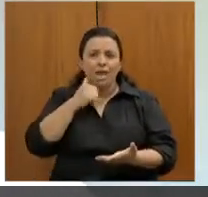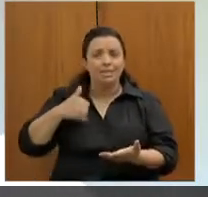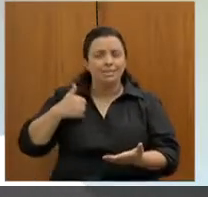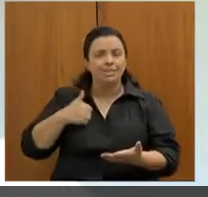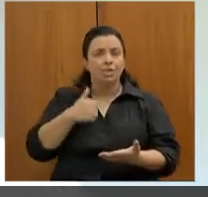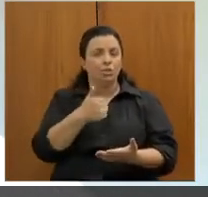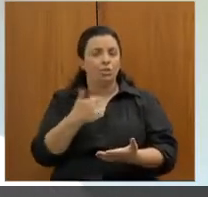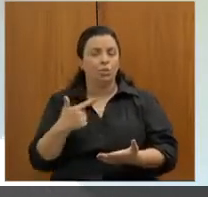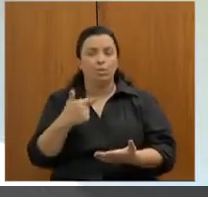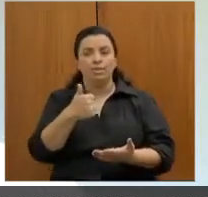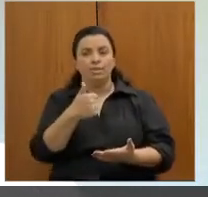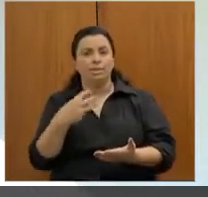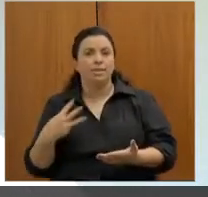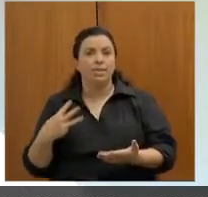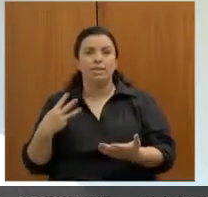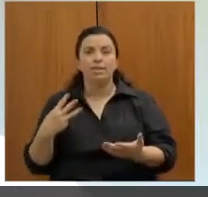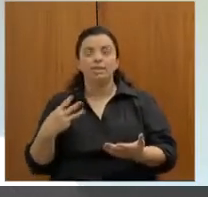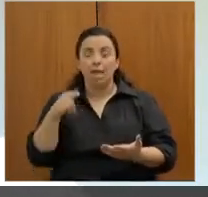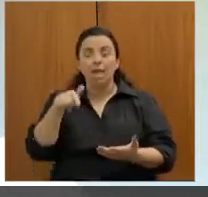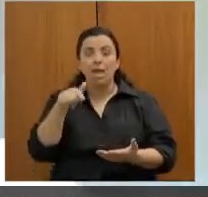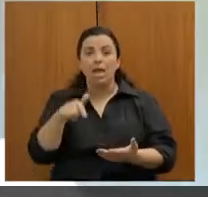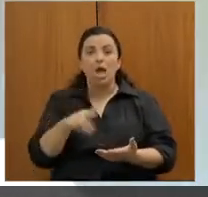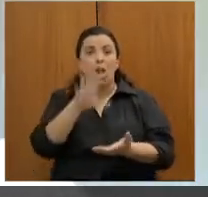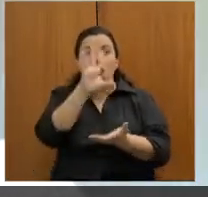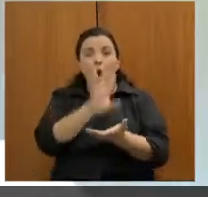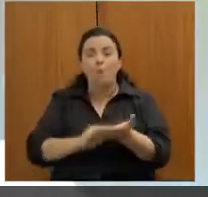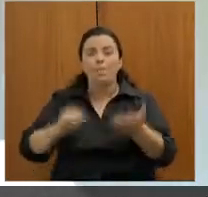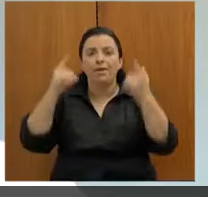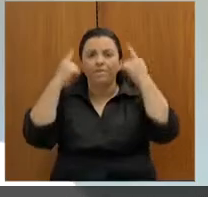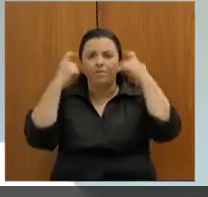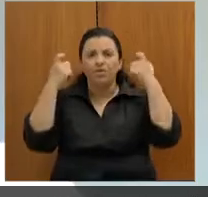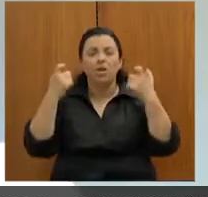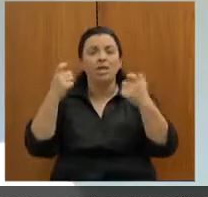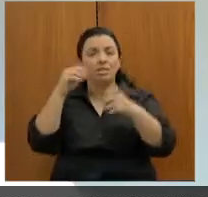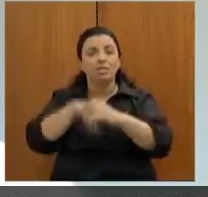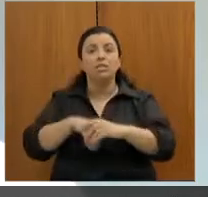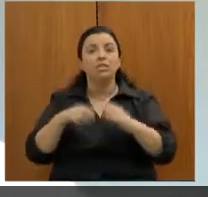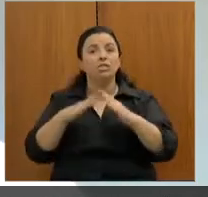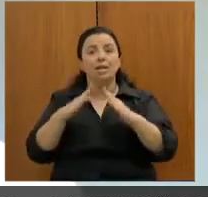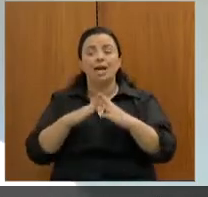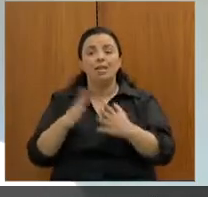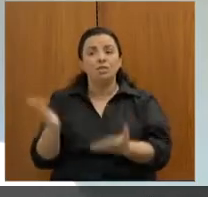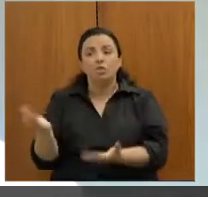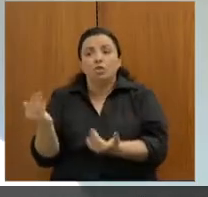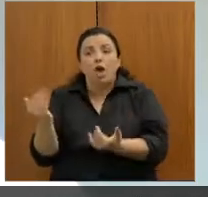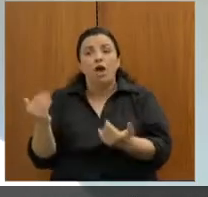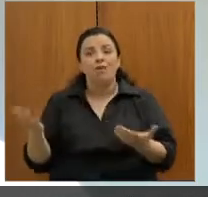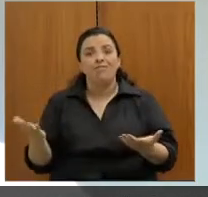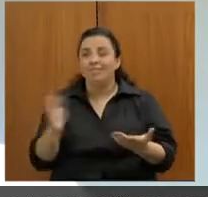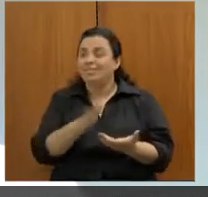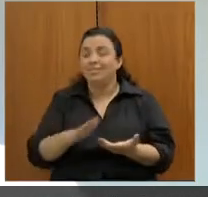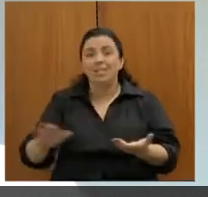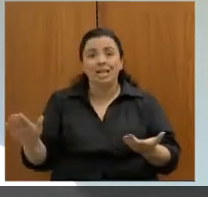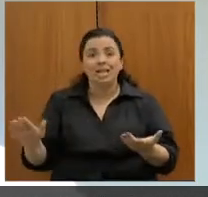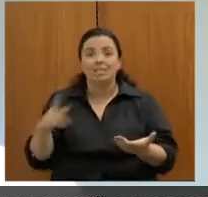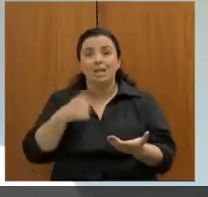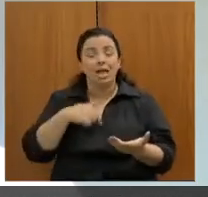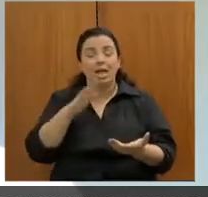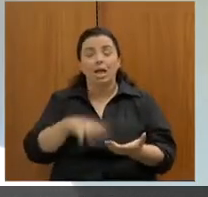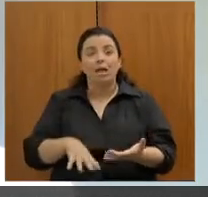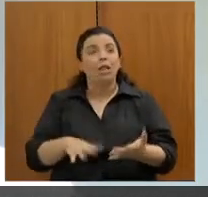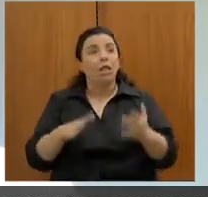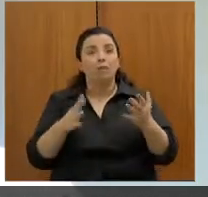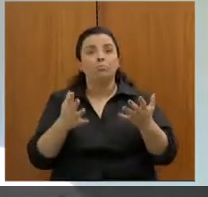reproduzo essa essa violência reproduzida ainda dentre Jovens jovens e crianças né que ainda